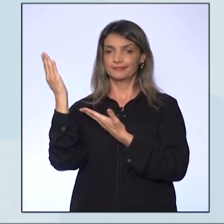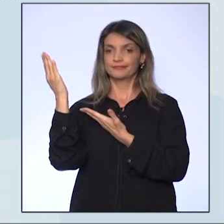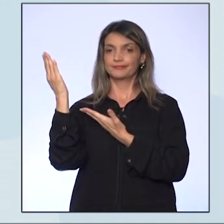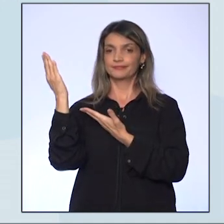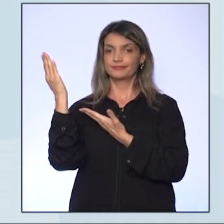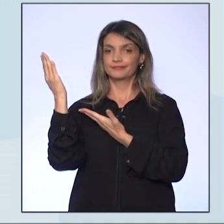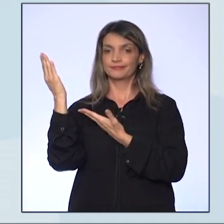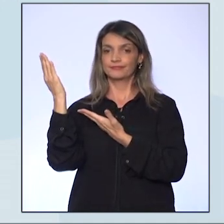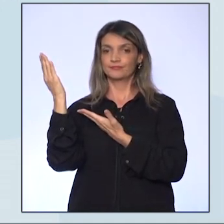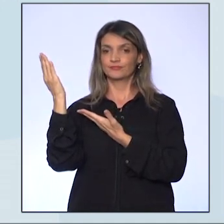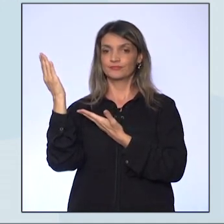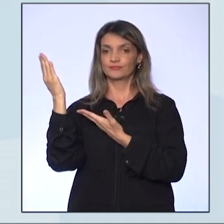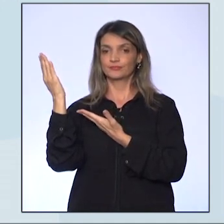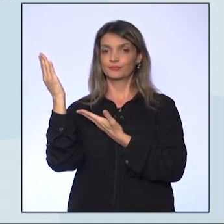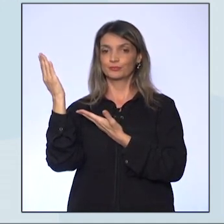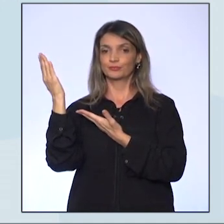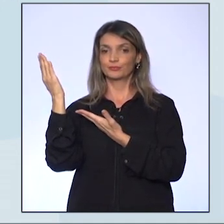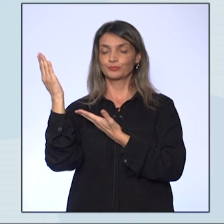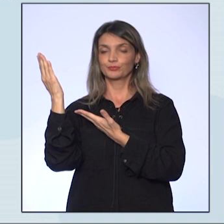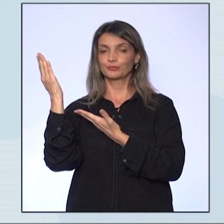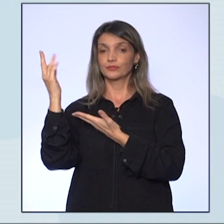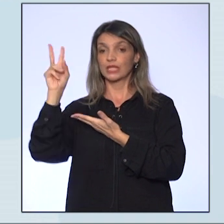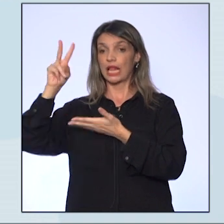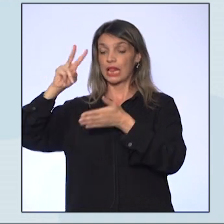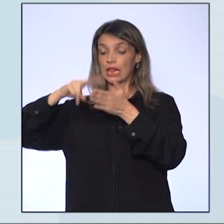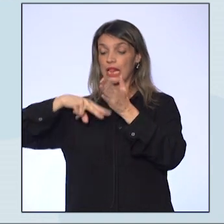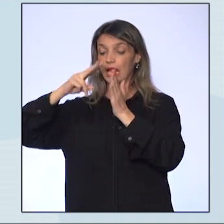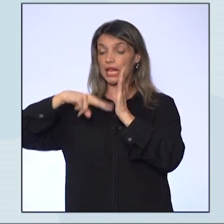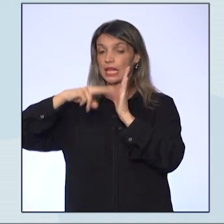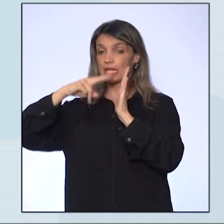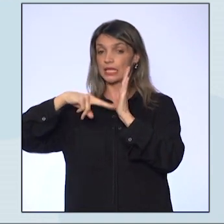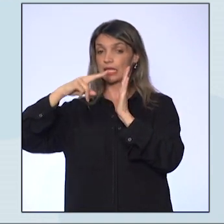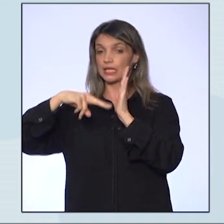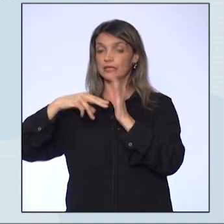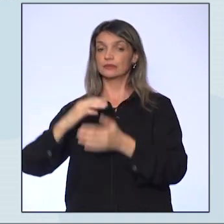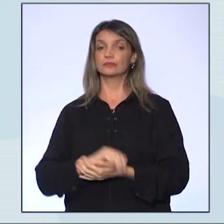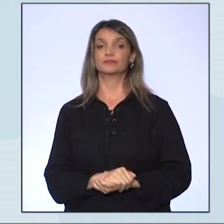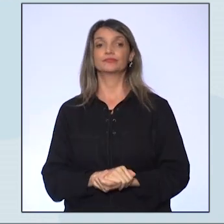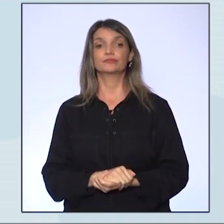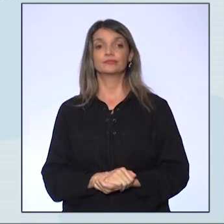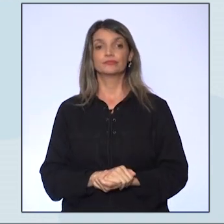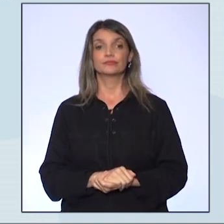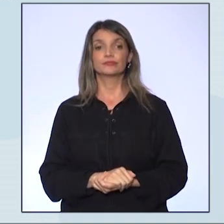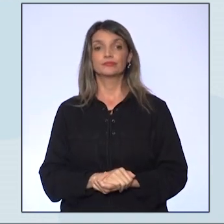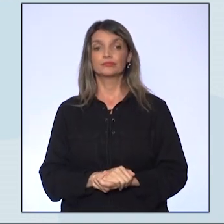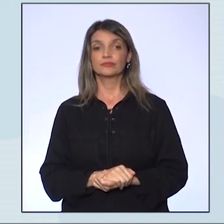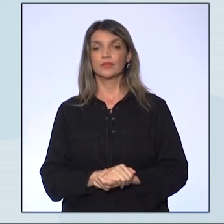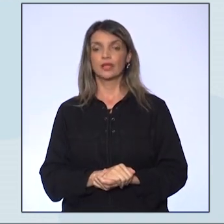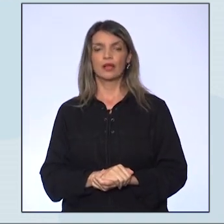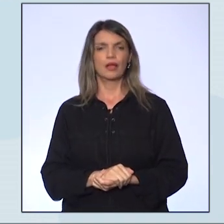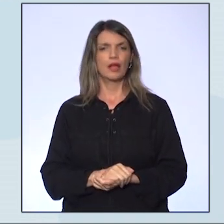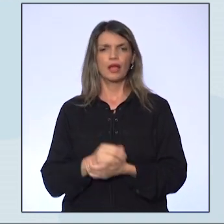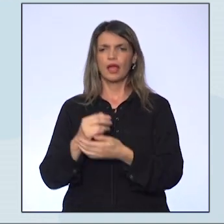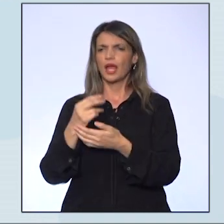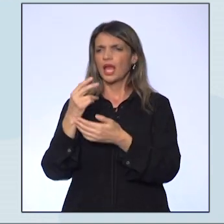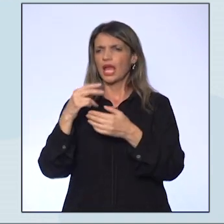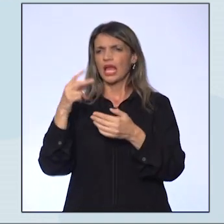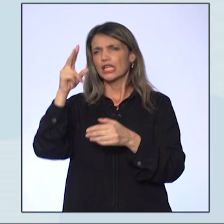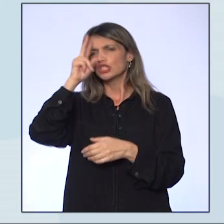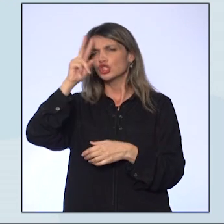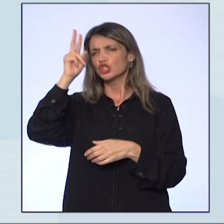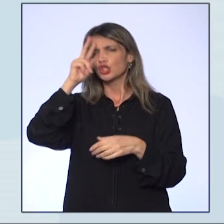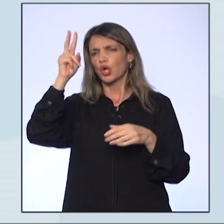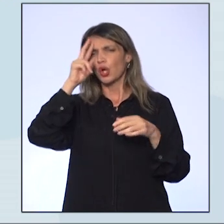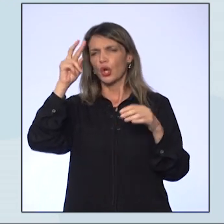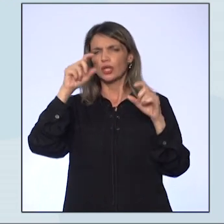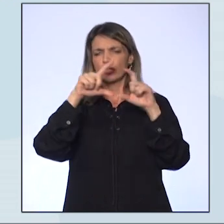special powers and use it to protect people. Então, super-heróis são personagens de história em quadrinho ou